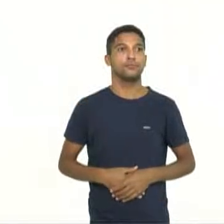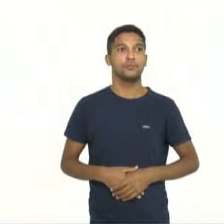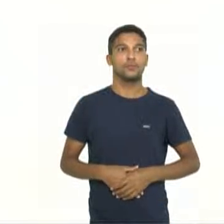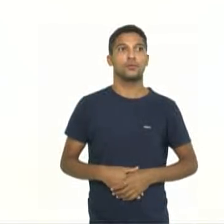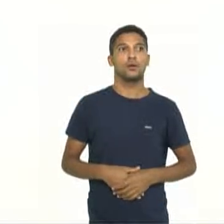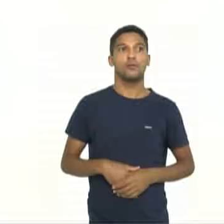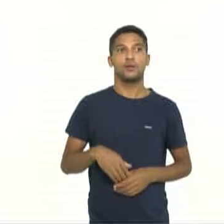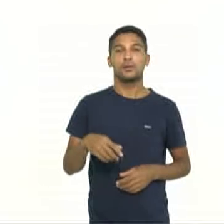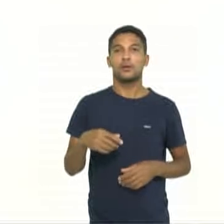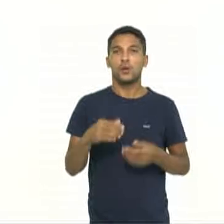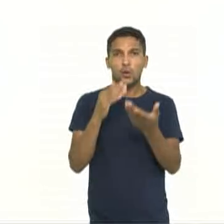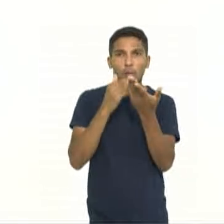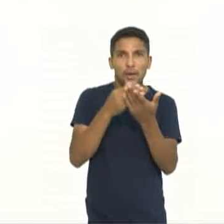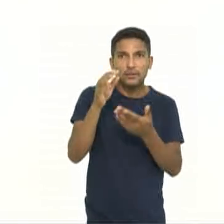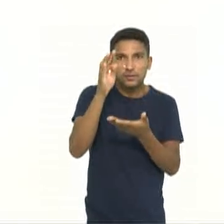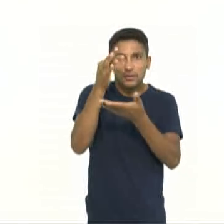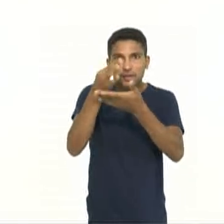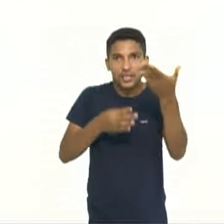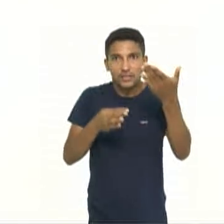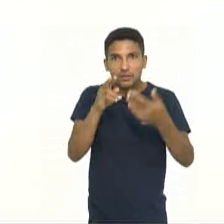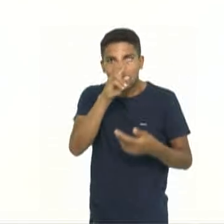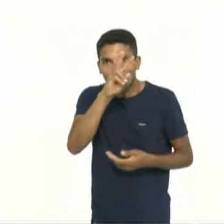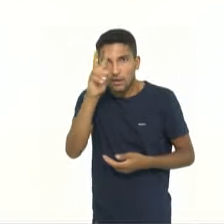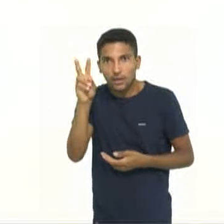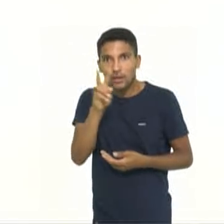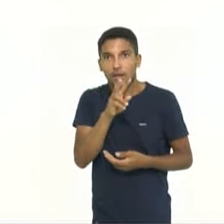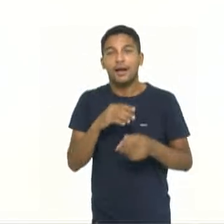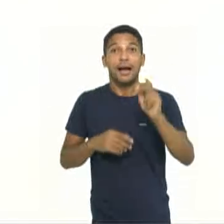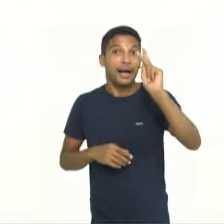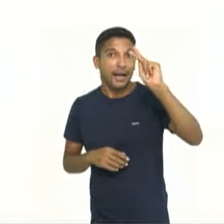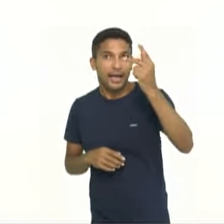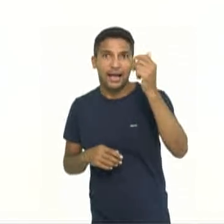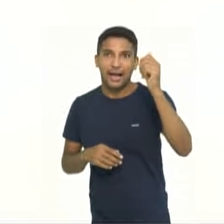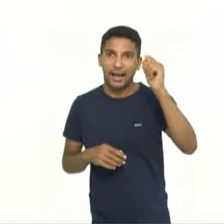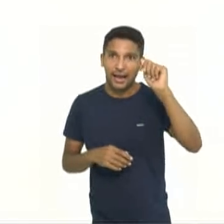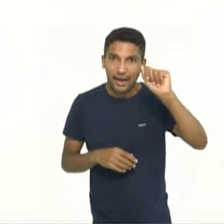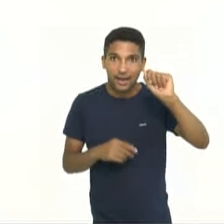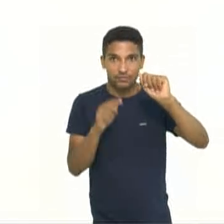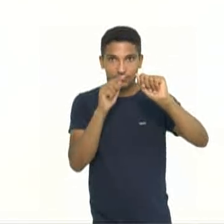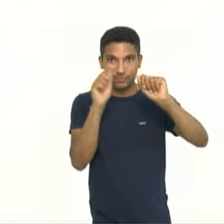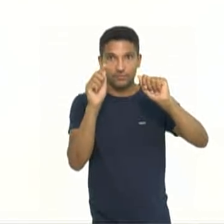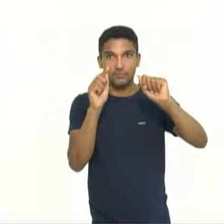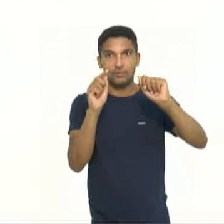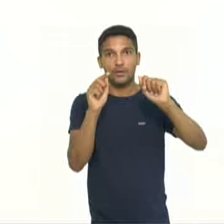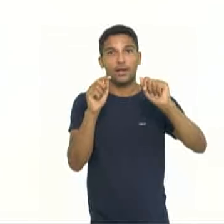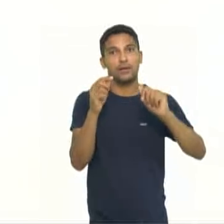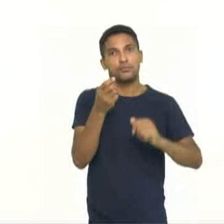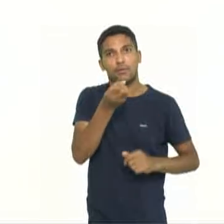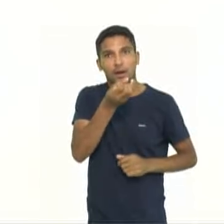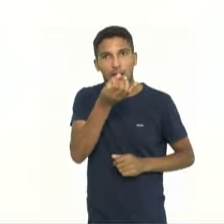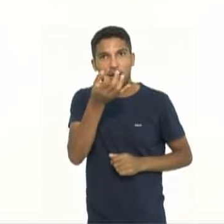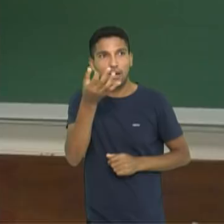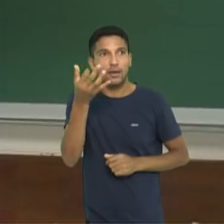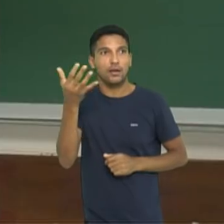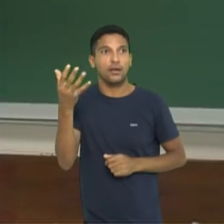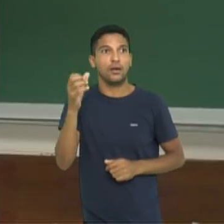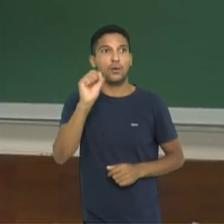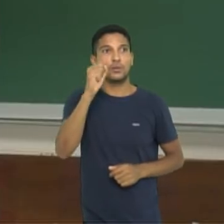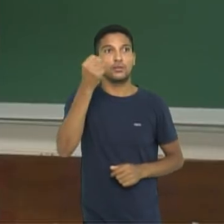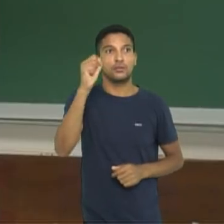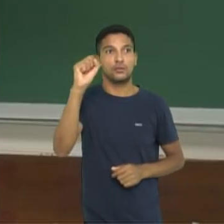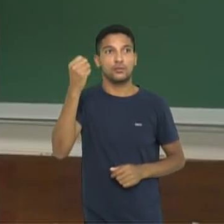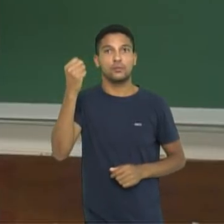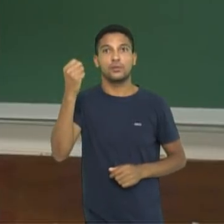88 barragens, né? E vai até piores, né? Então, todo esse fragmento aqui se refere a